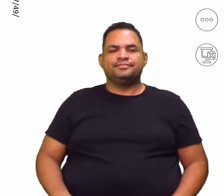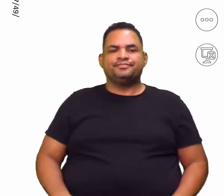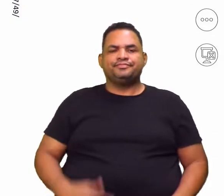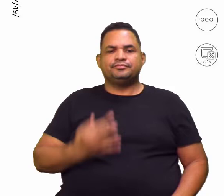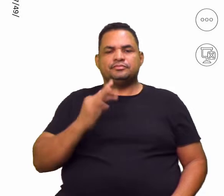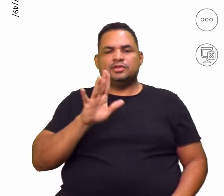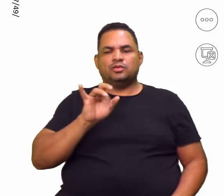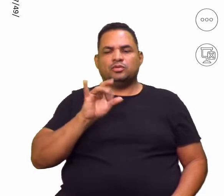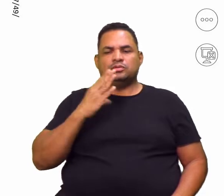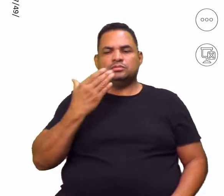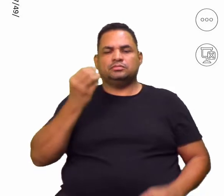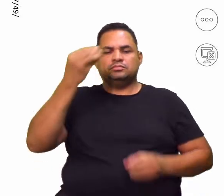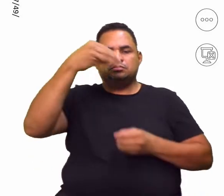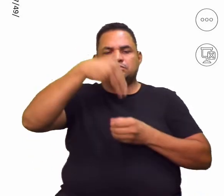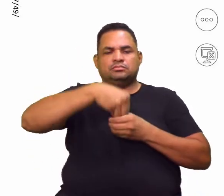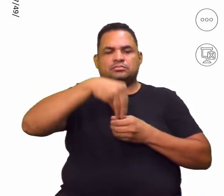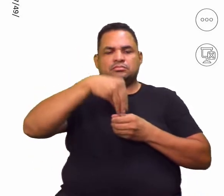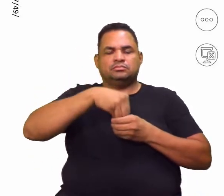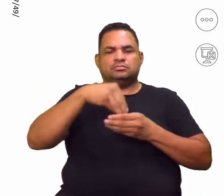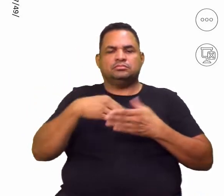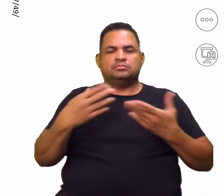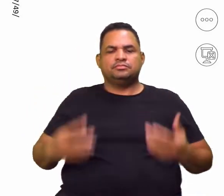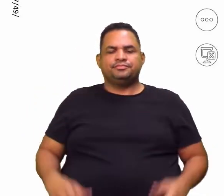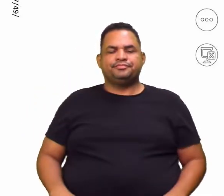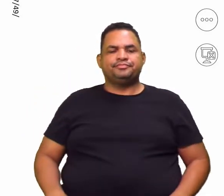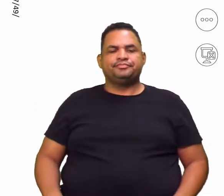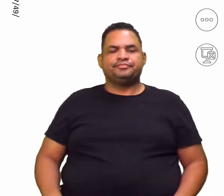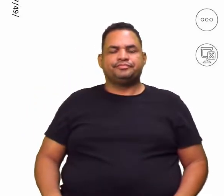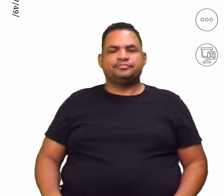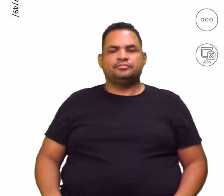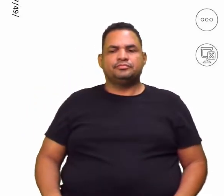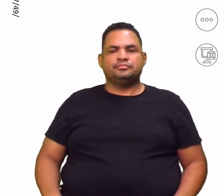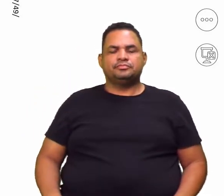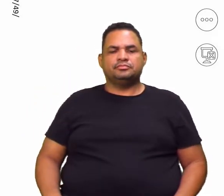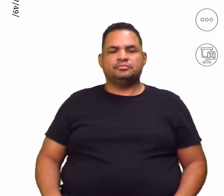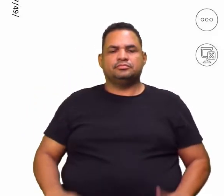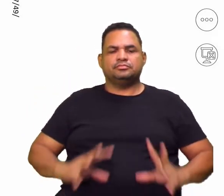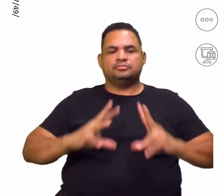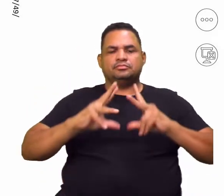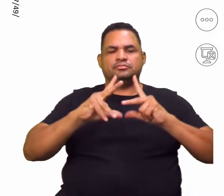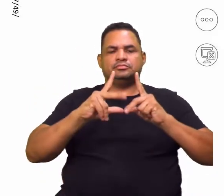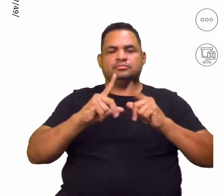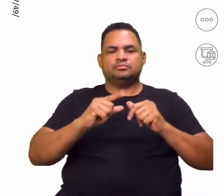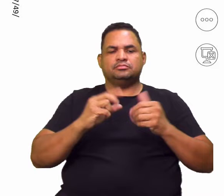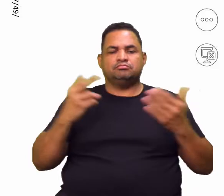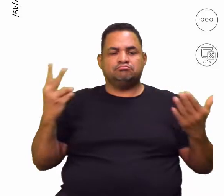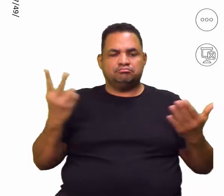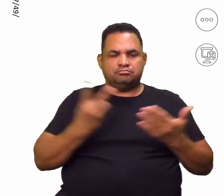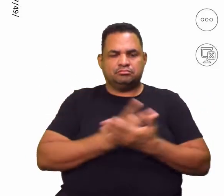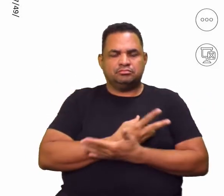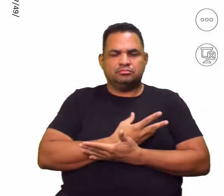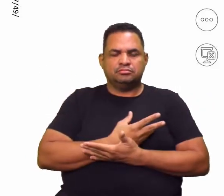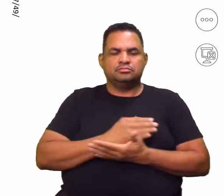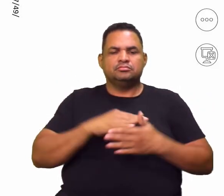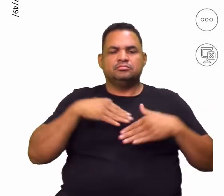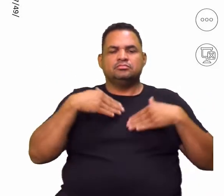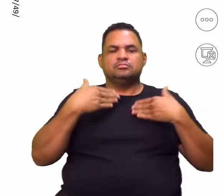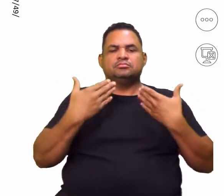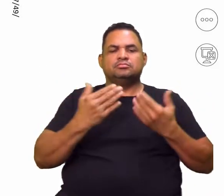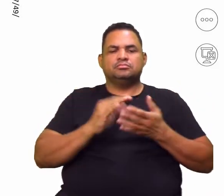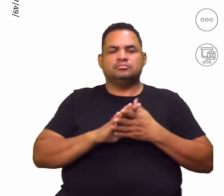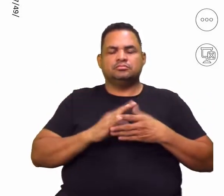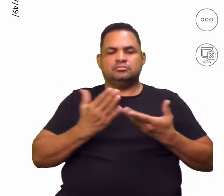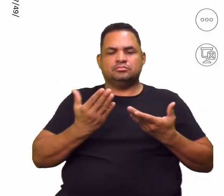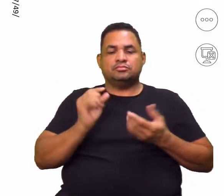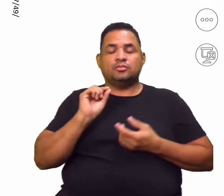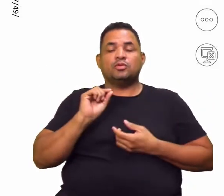Fecundação interna envolve, tá? Toda uma situação. Quando esses gametas,